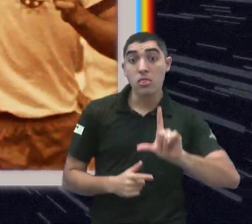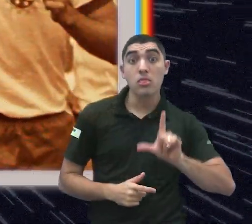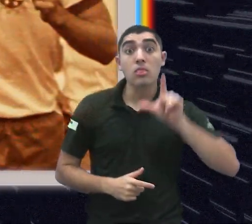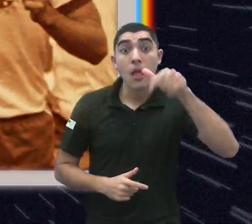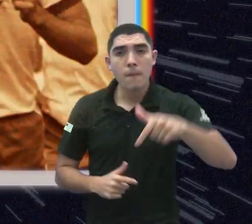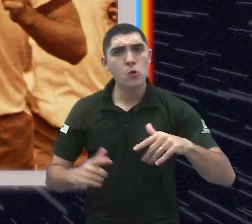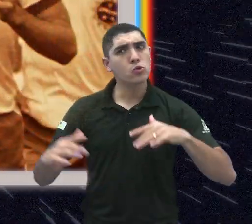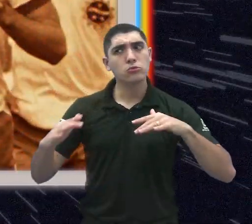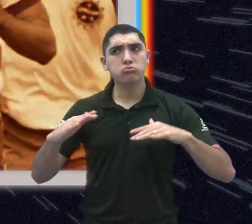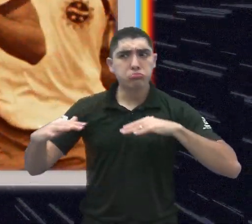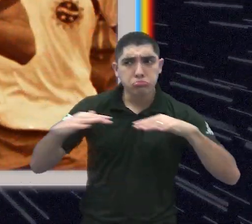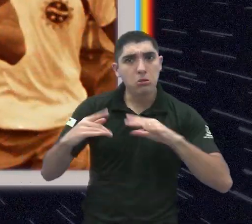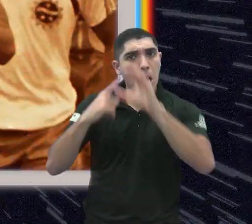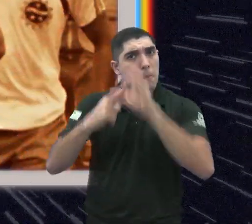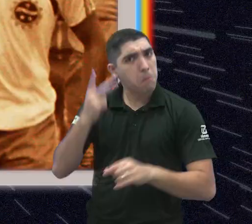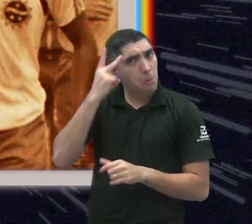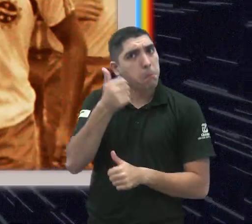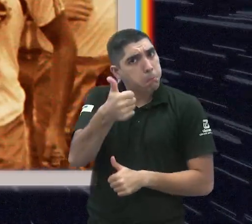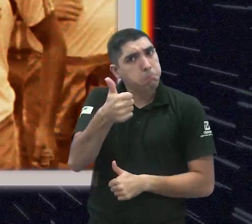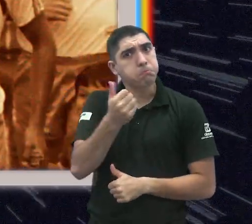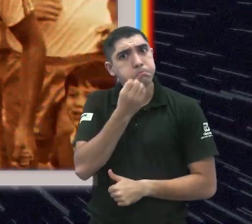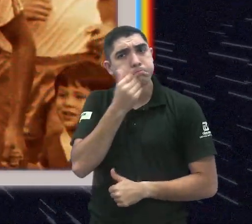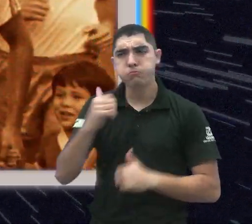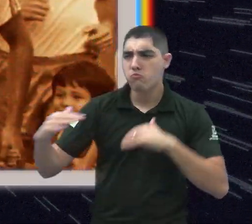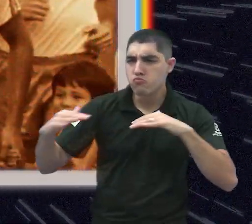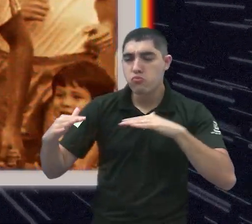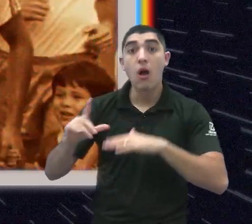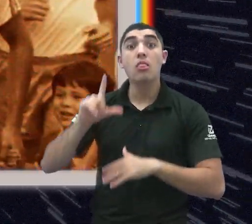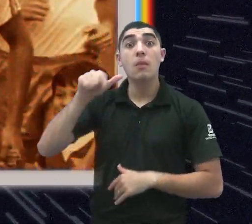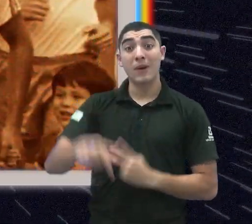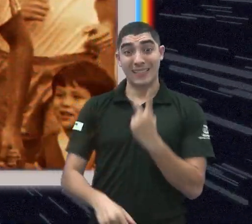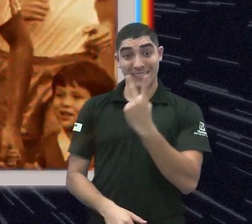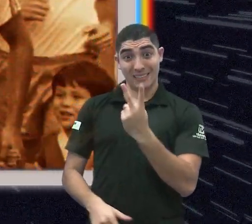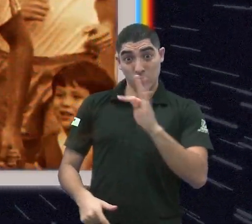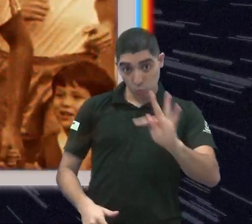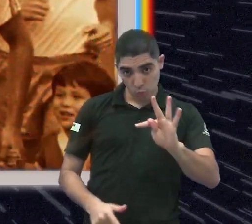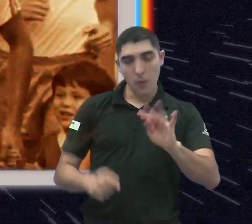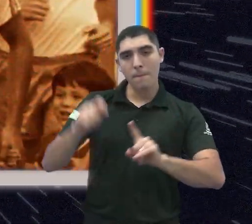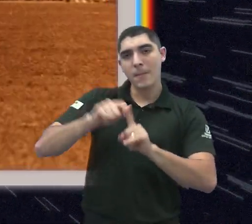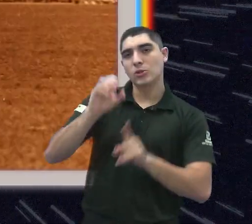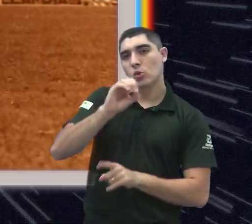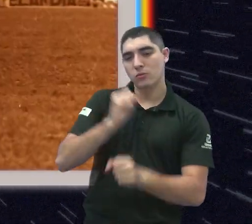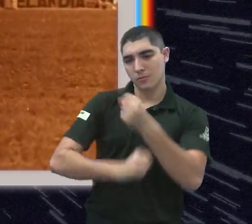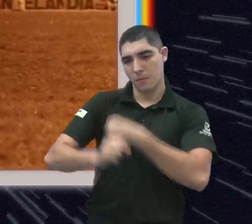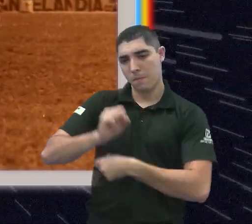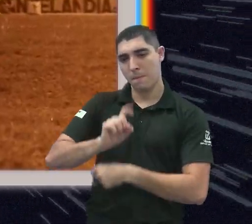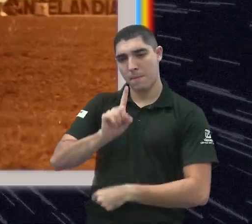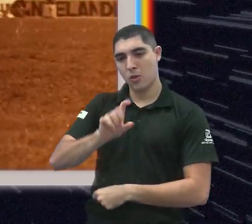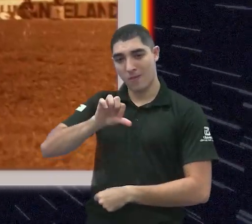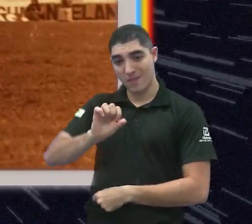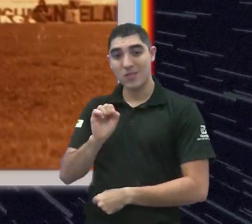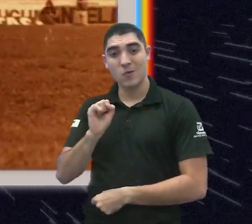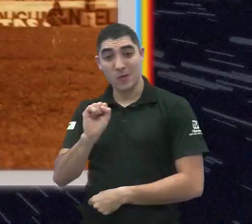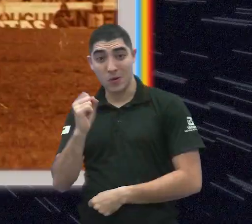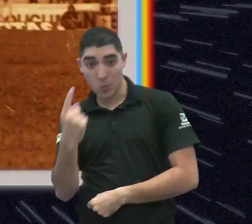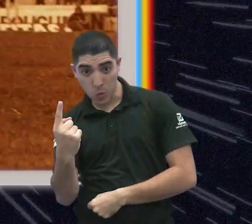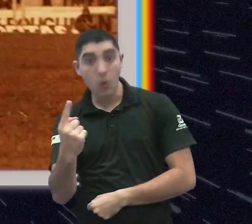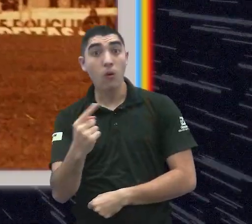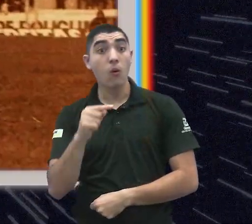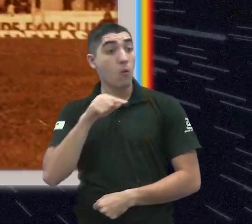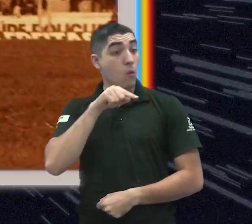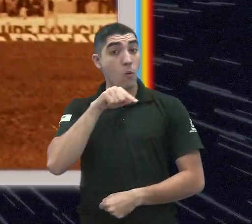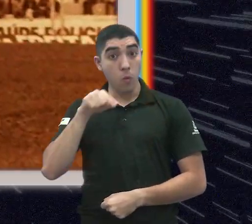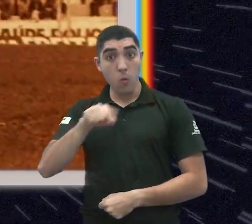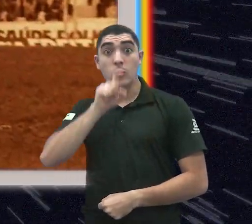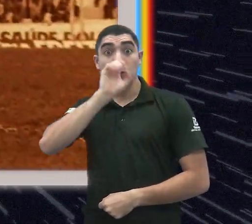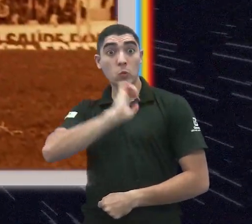clássico, o São José foi bem na competição e no segundo turno, em outubro de 1981, devolveu a